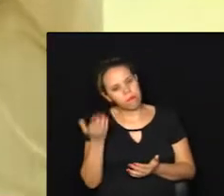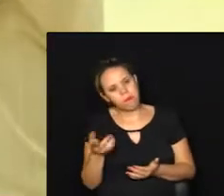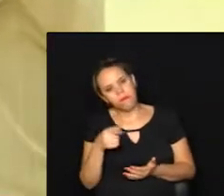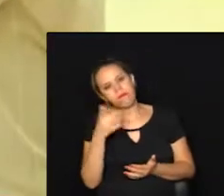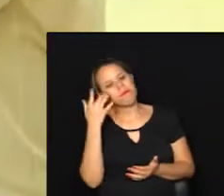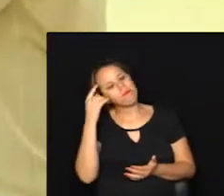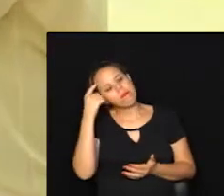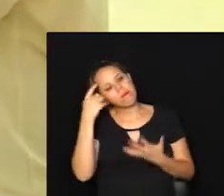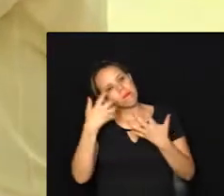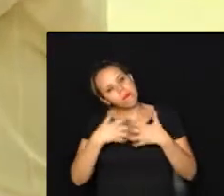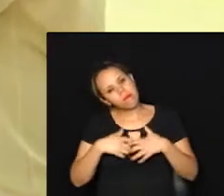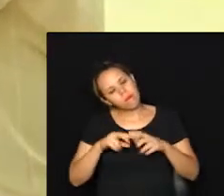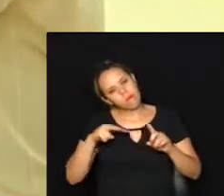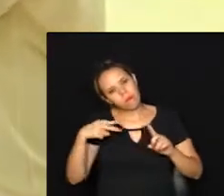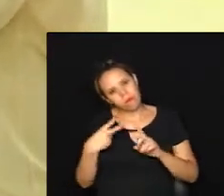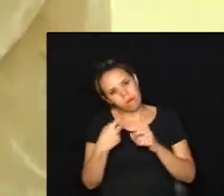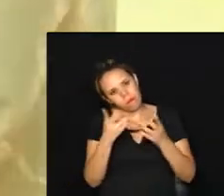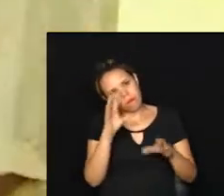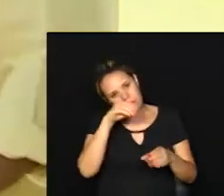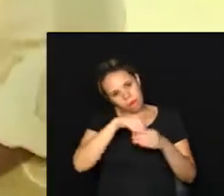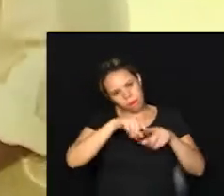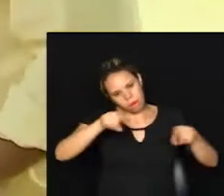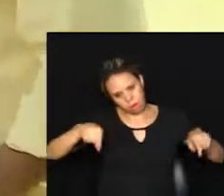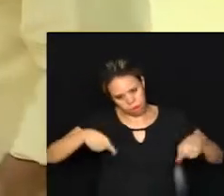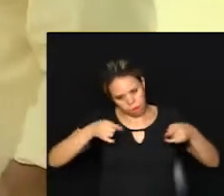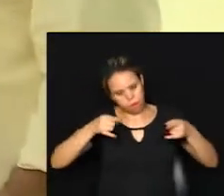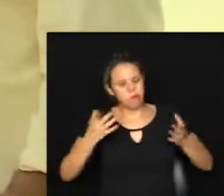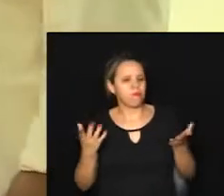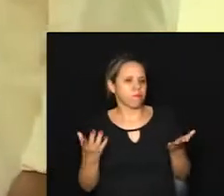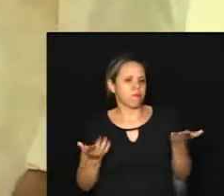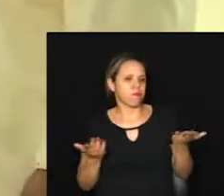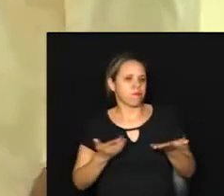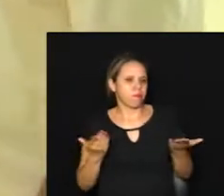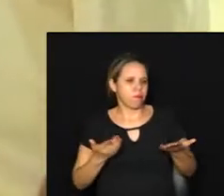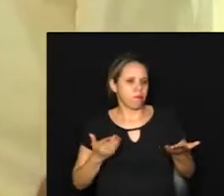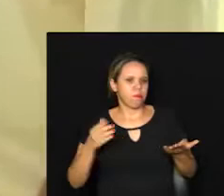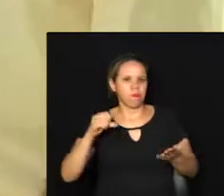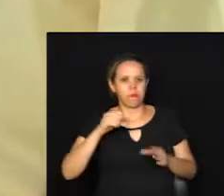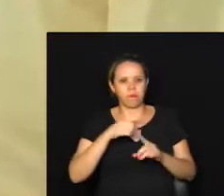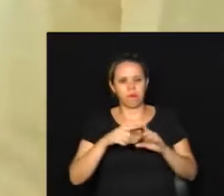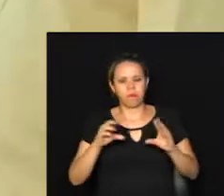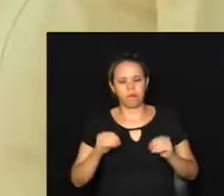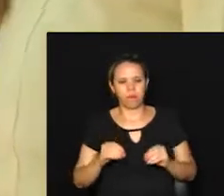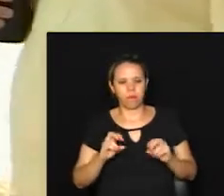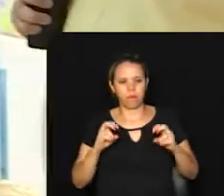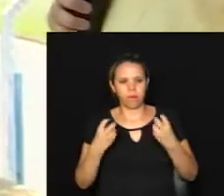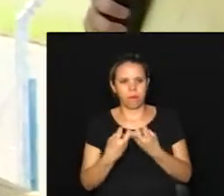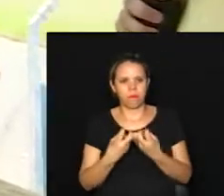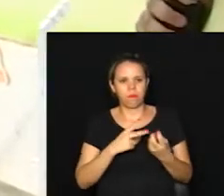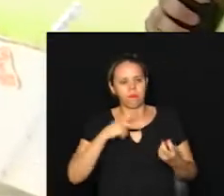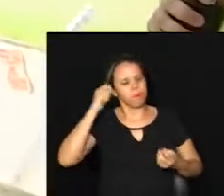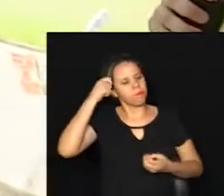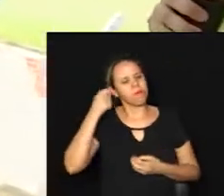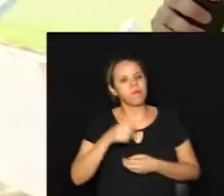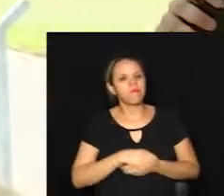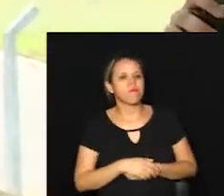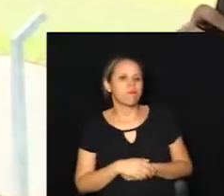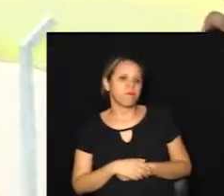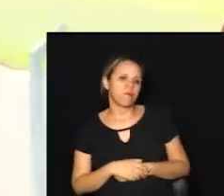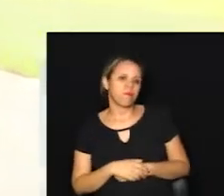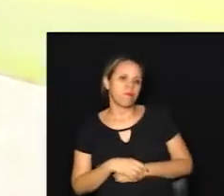você pensa? Qual a expectativa dentro de campo para o jogo de hoje às 9h30 no estádio Moisés Lucarelli?